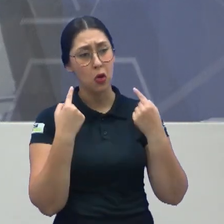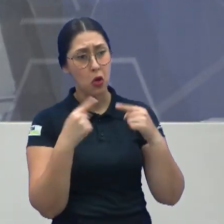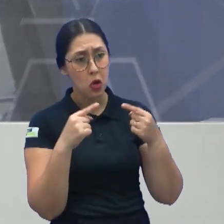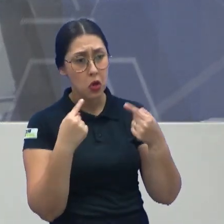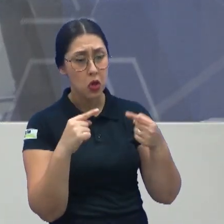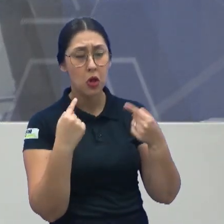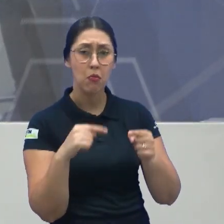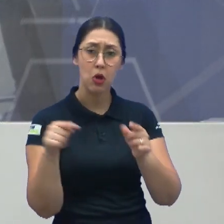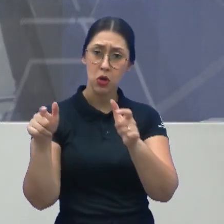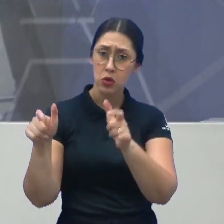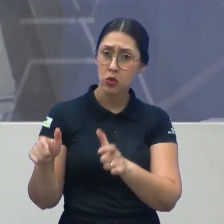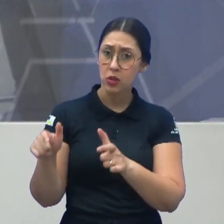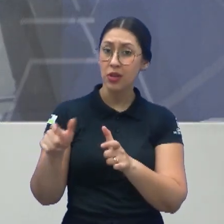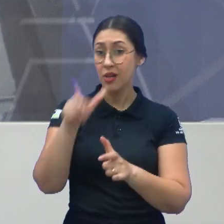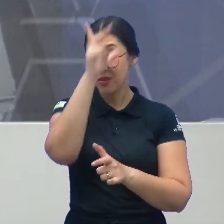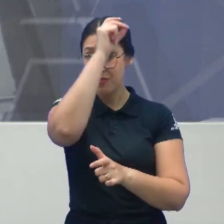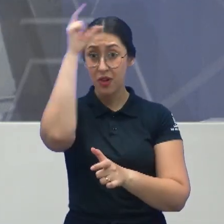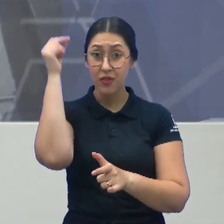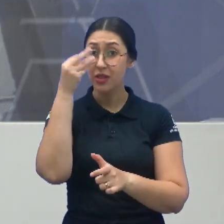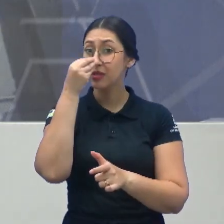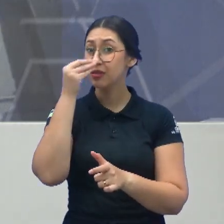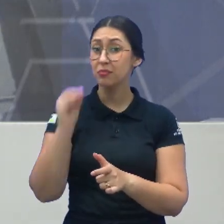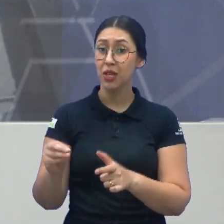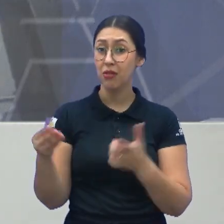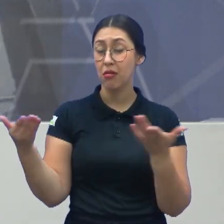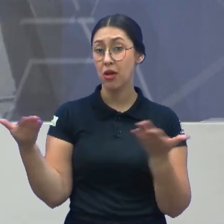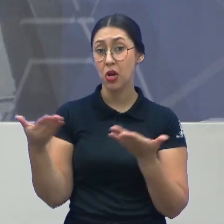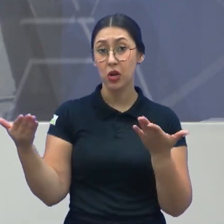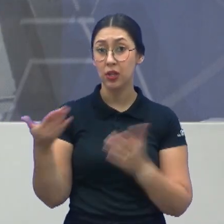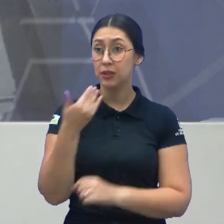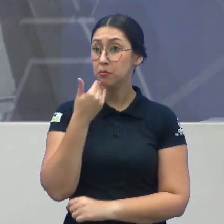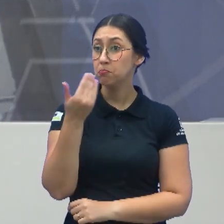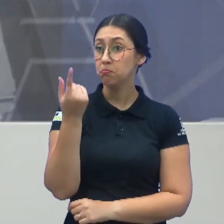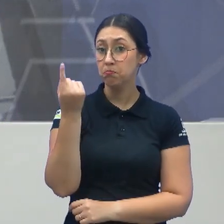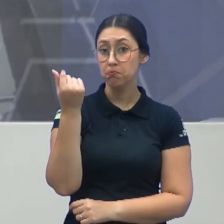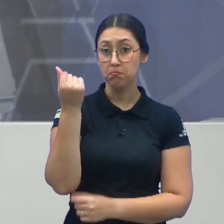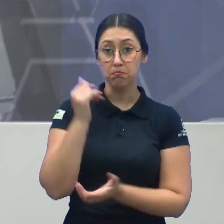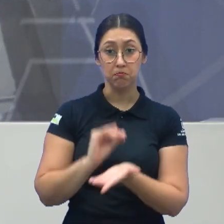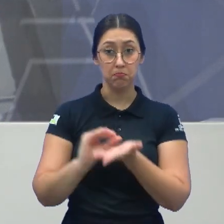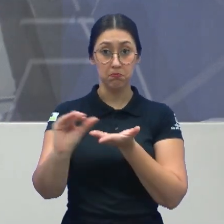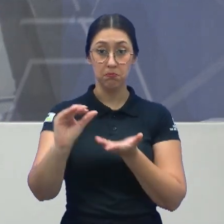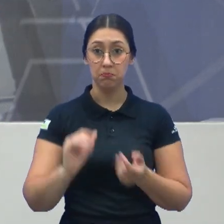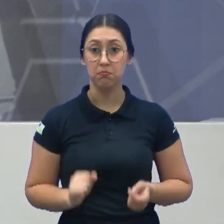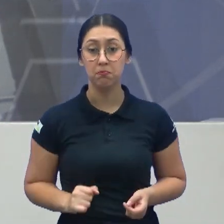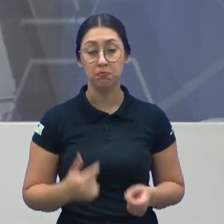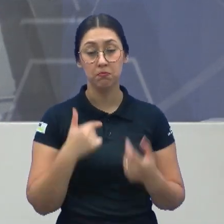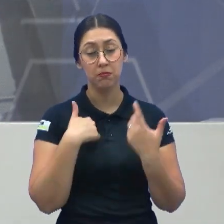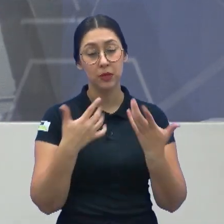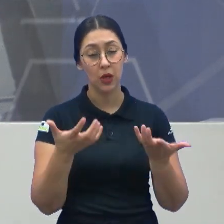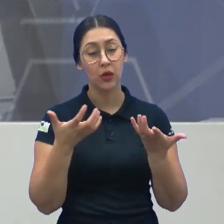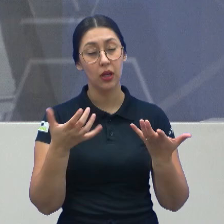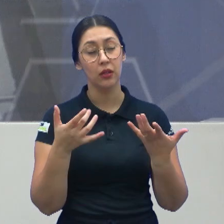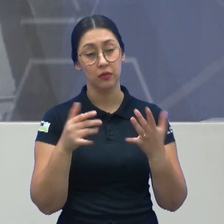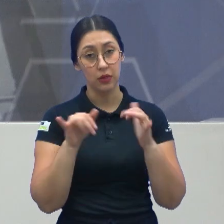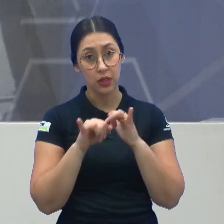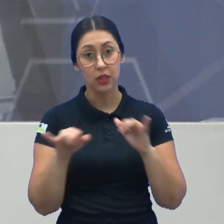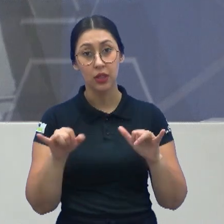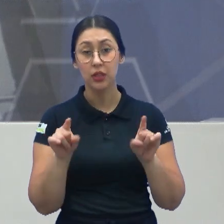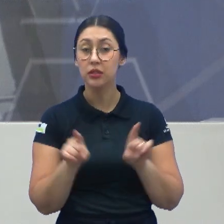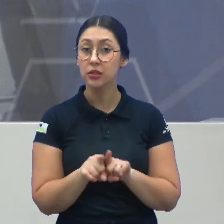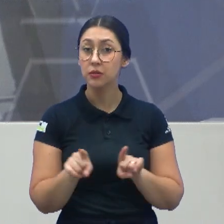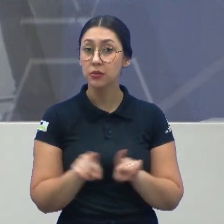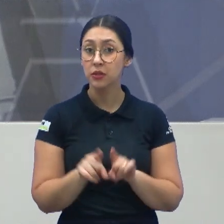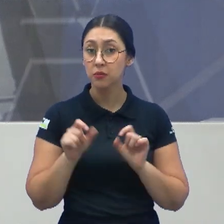e o prefeito tem virado as costas e agora está pedindo que traga emenda parlamentar. Também quero dizer ao prefeito que trocar grama